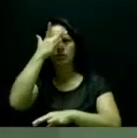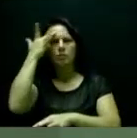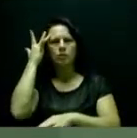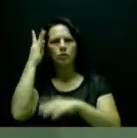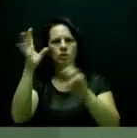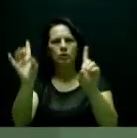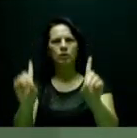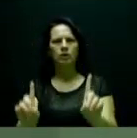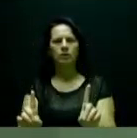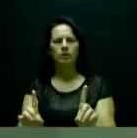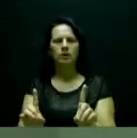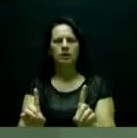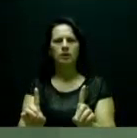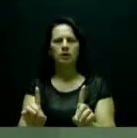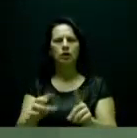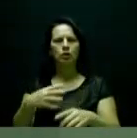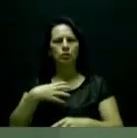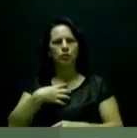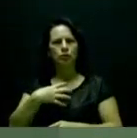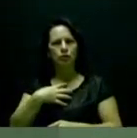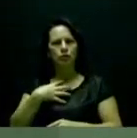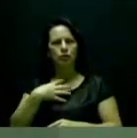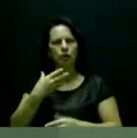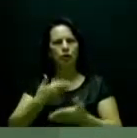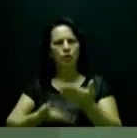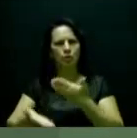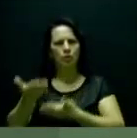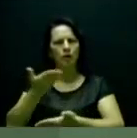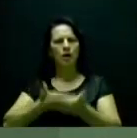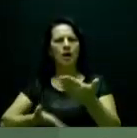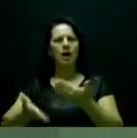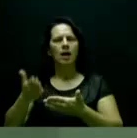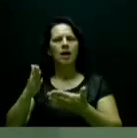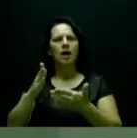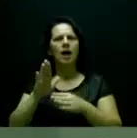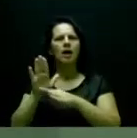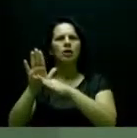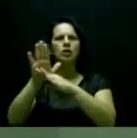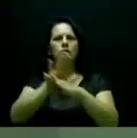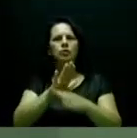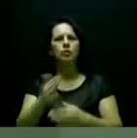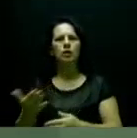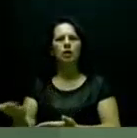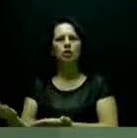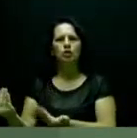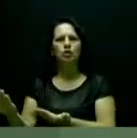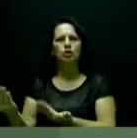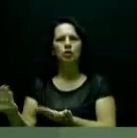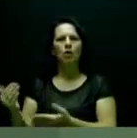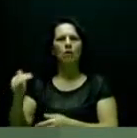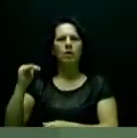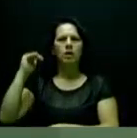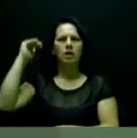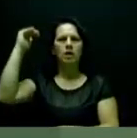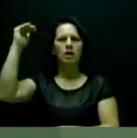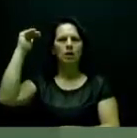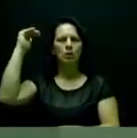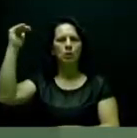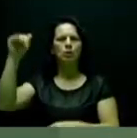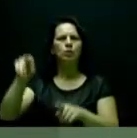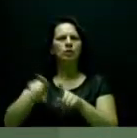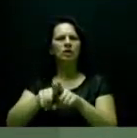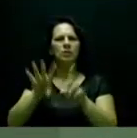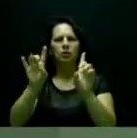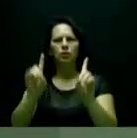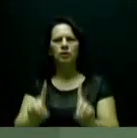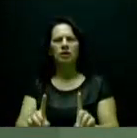com deficiência, de forma a promover atendimento especializado a jovens e adultos com deficiência que